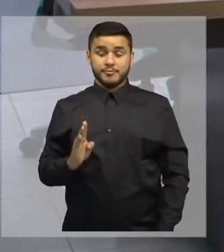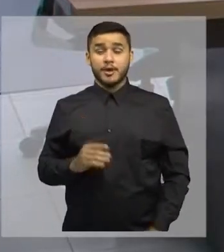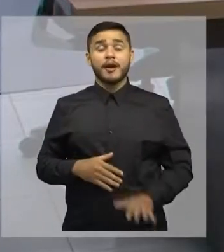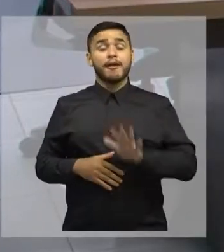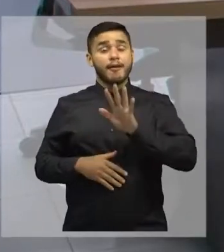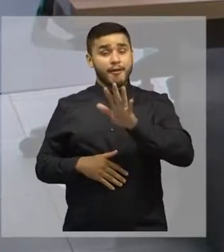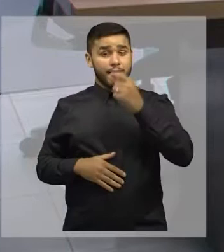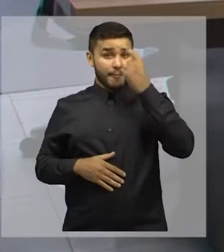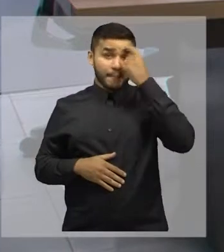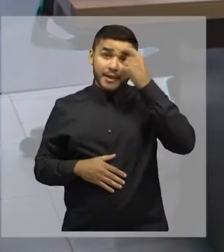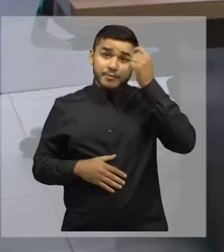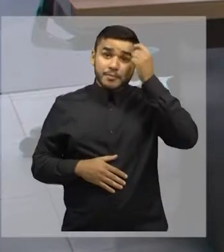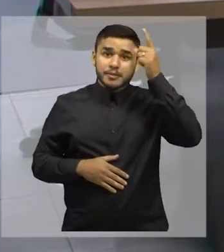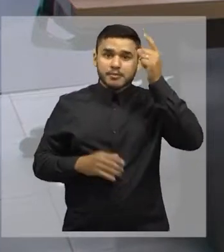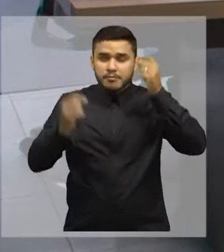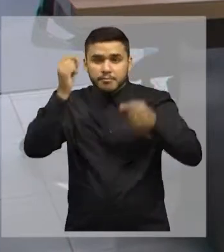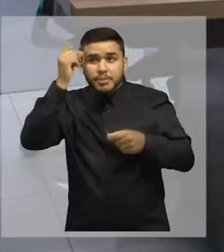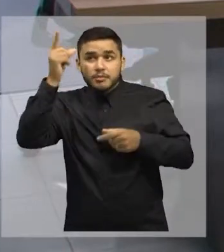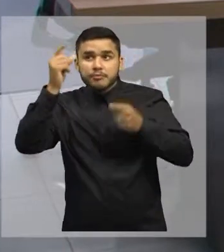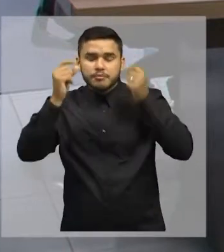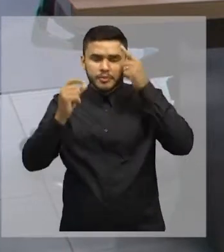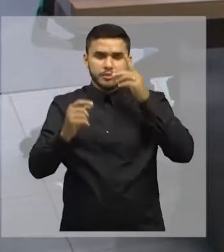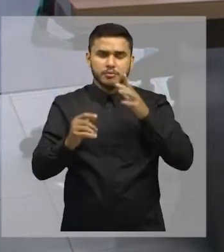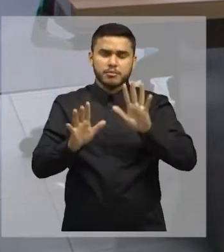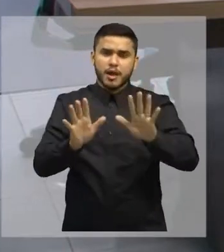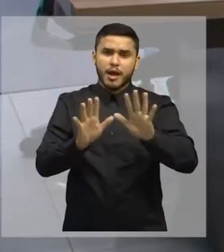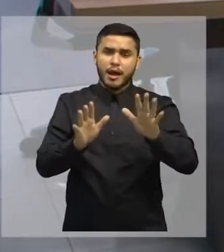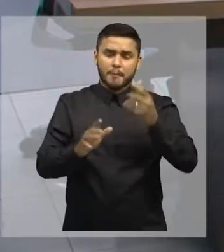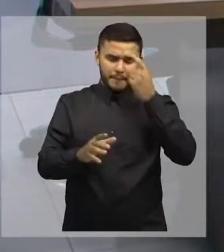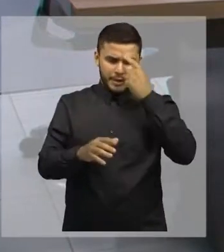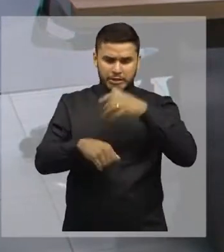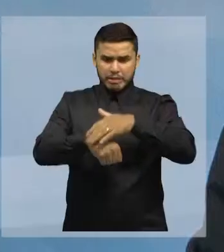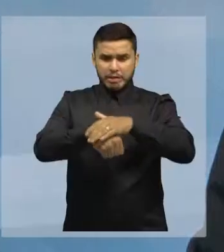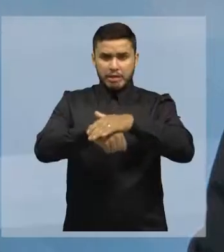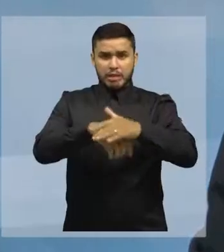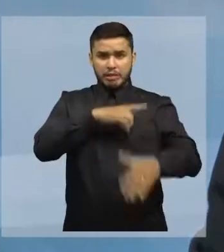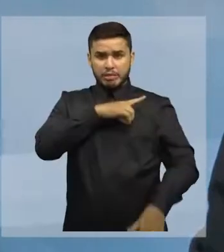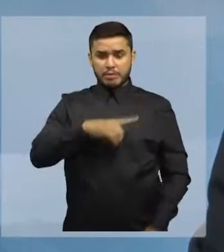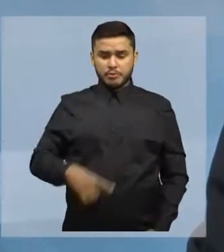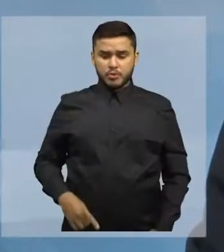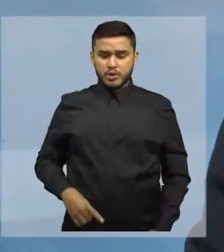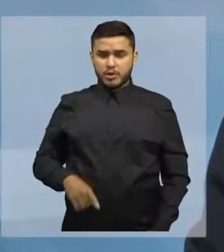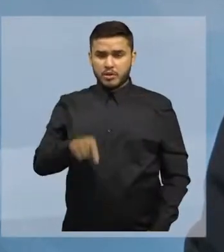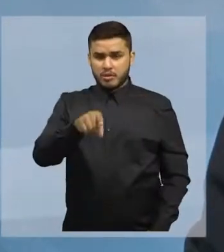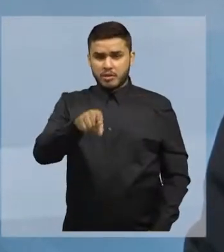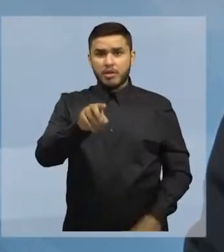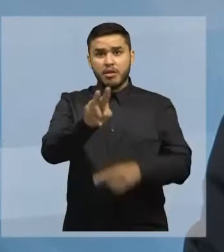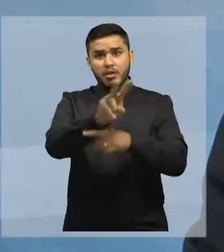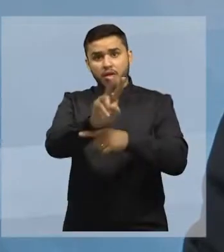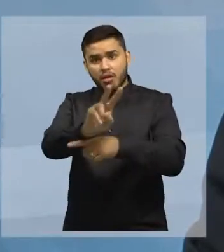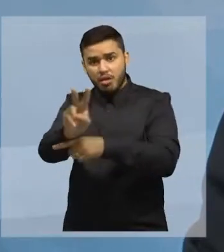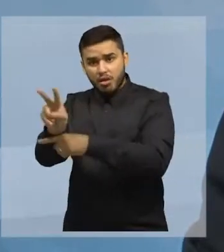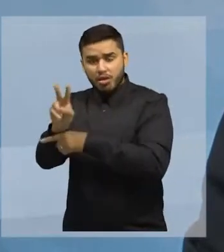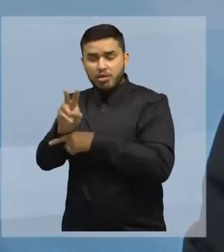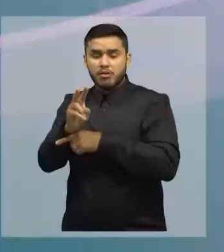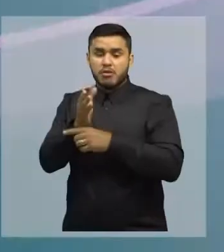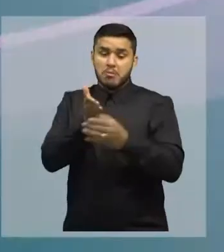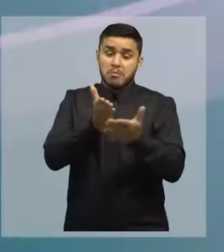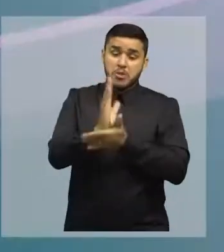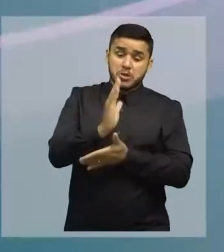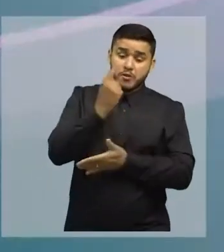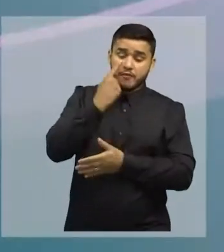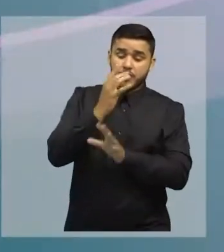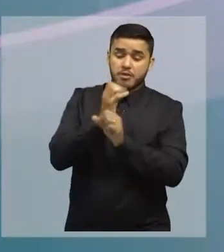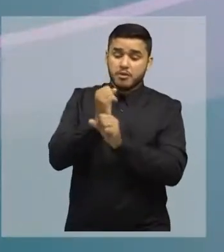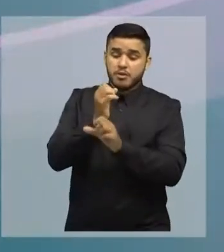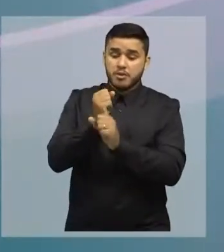que gere despesa. Né? Então, essa é uma questão. O parlamento ainda tem a função de fiscalizar e de aprovar a conta e aprovar o orçamento,